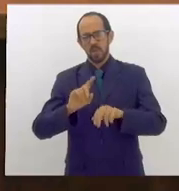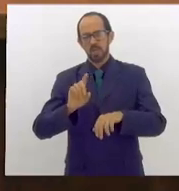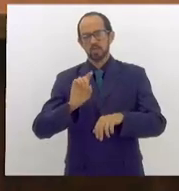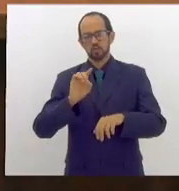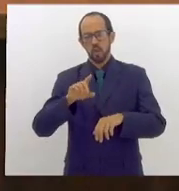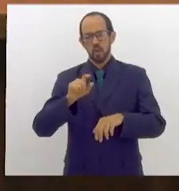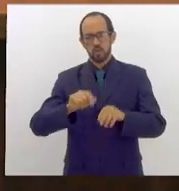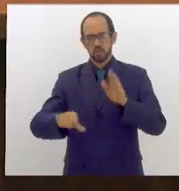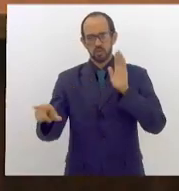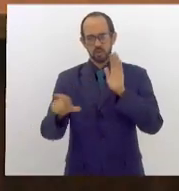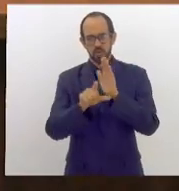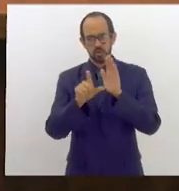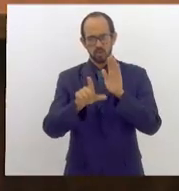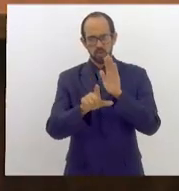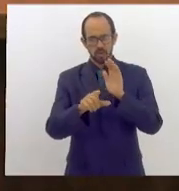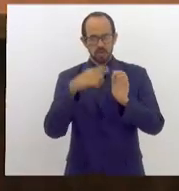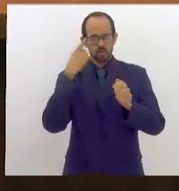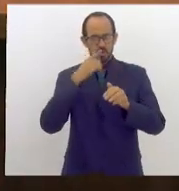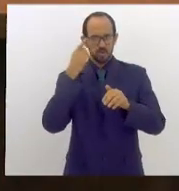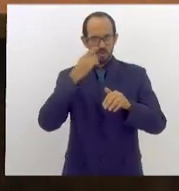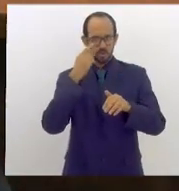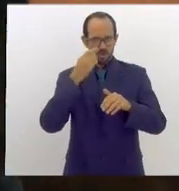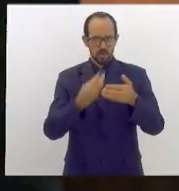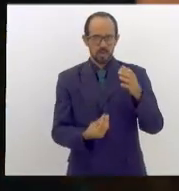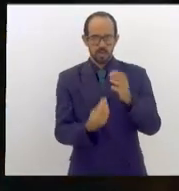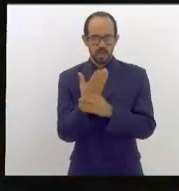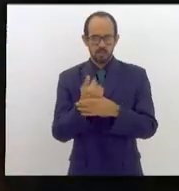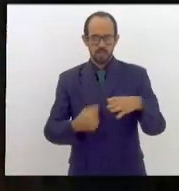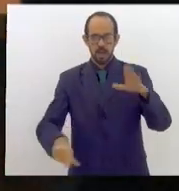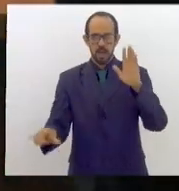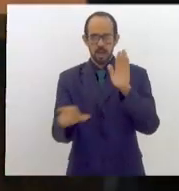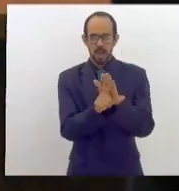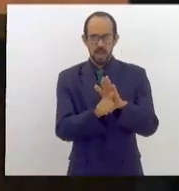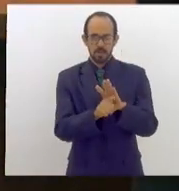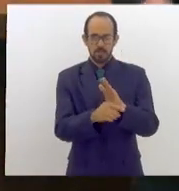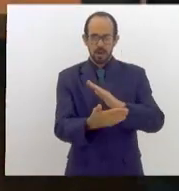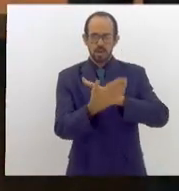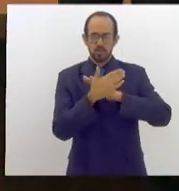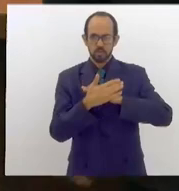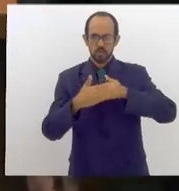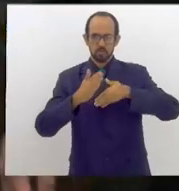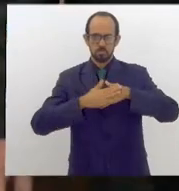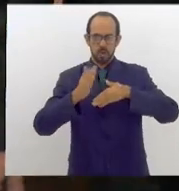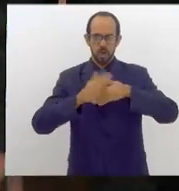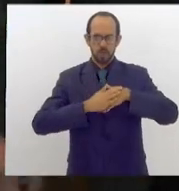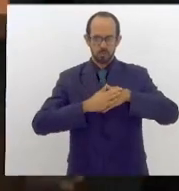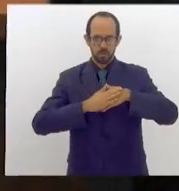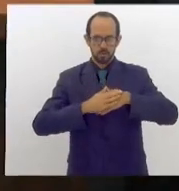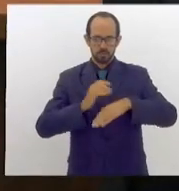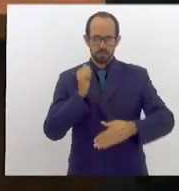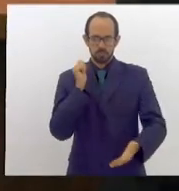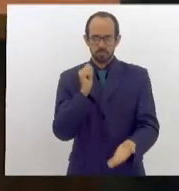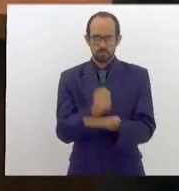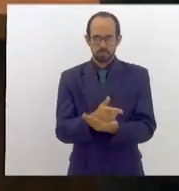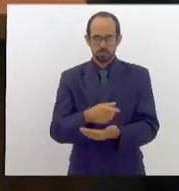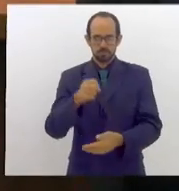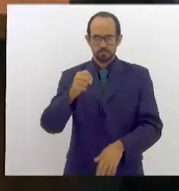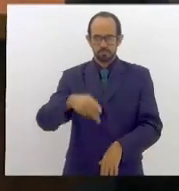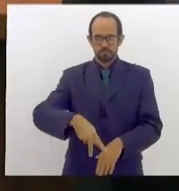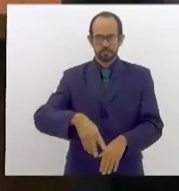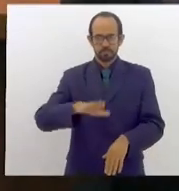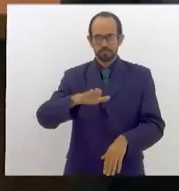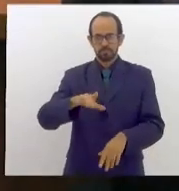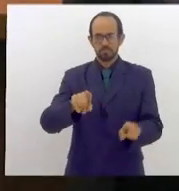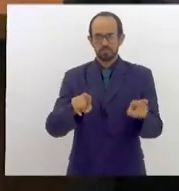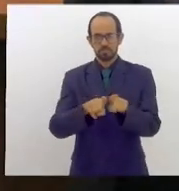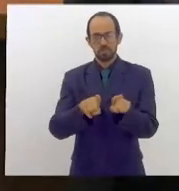deputados legislaine causa própria de um de um processo aí com relação a contribuição e a sua aposentadoria